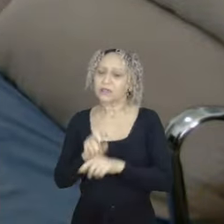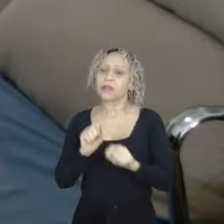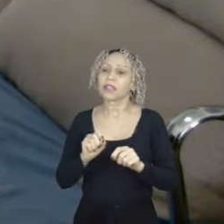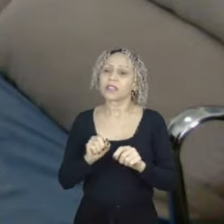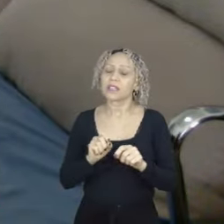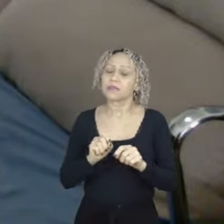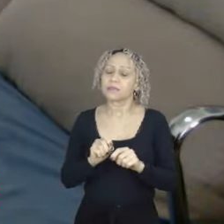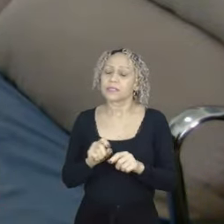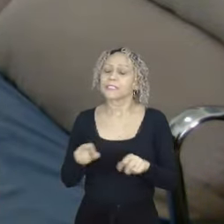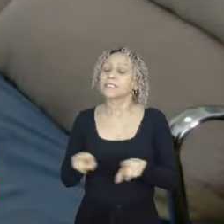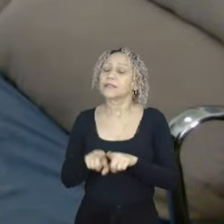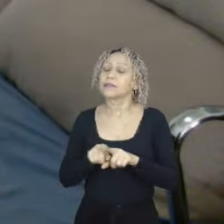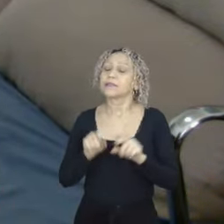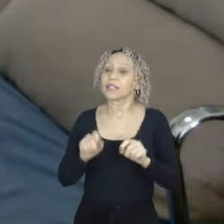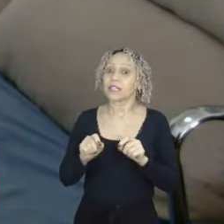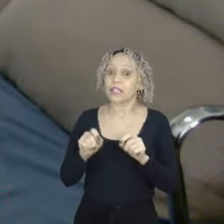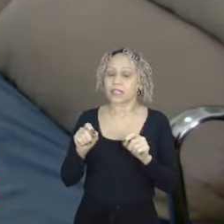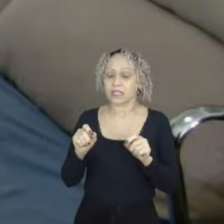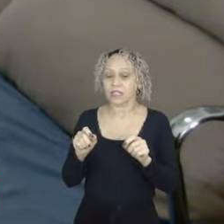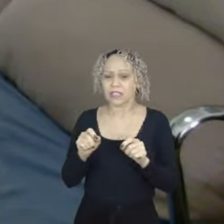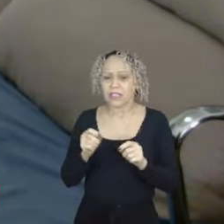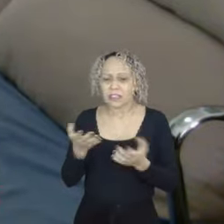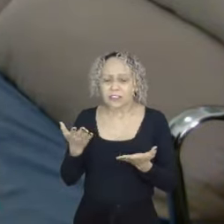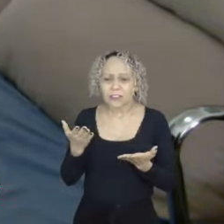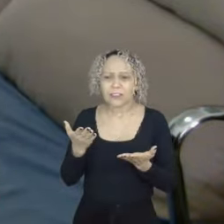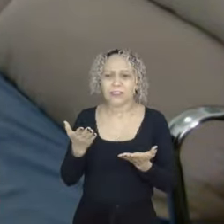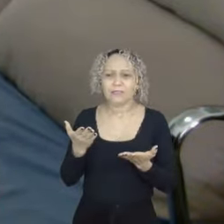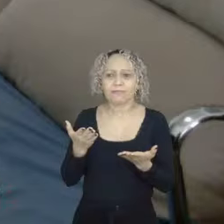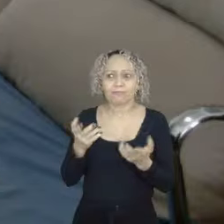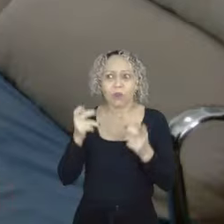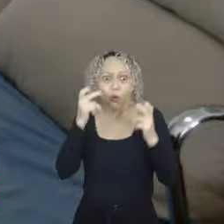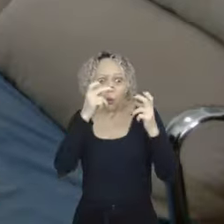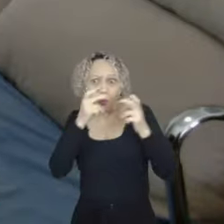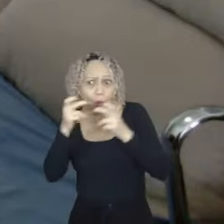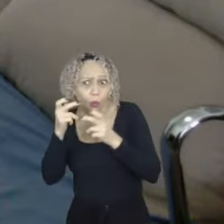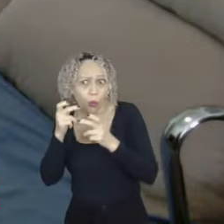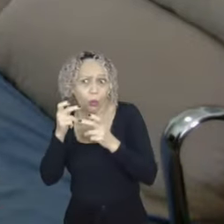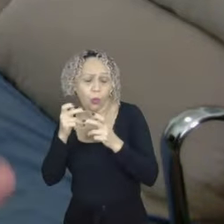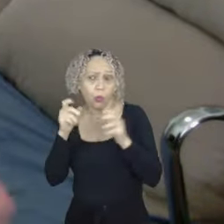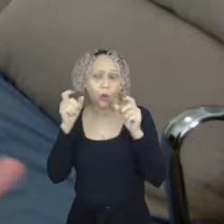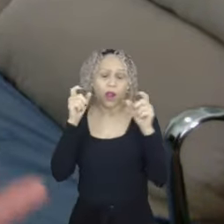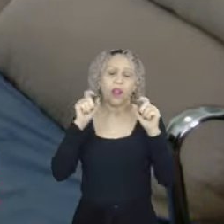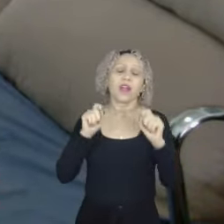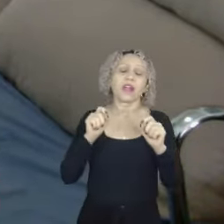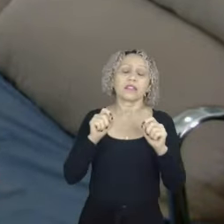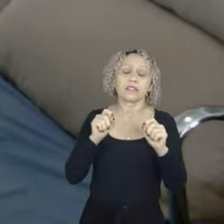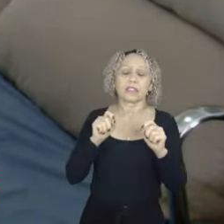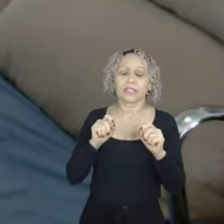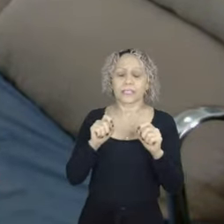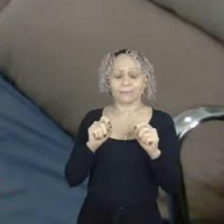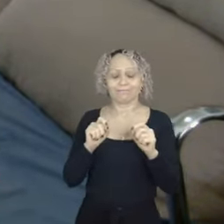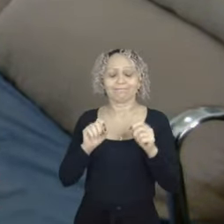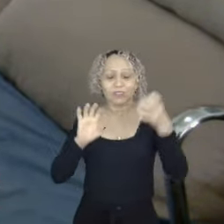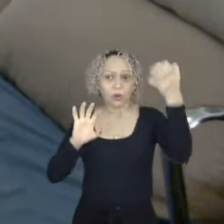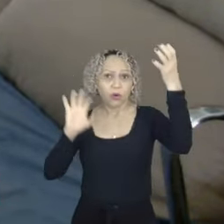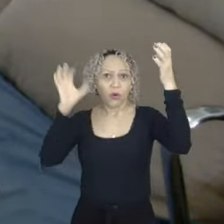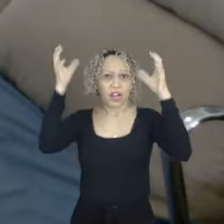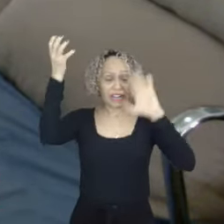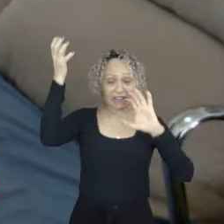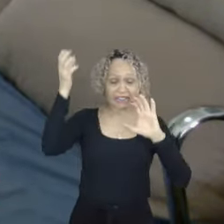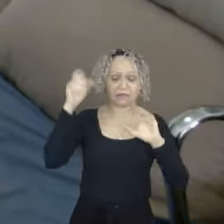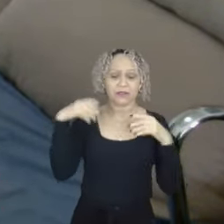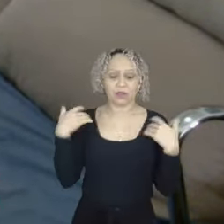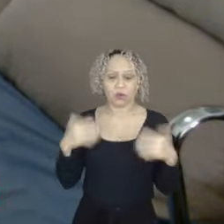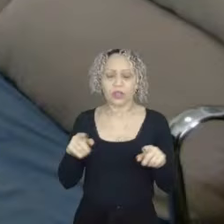aquecimento global sejam tomadas pelos países ricos. Tudo dentro daquele espírito ali de construção de consensos que marca a